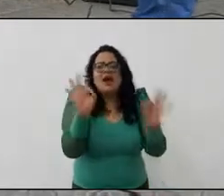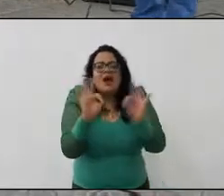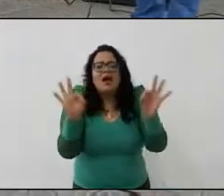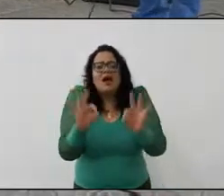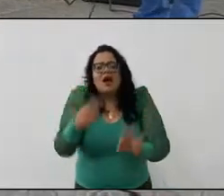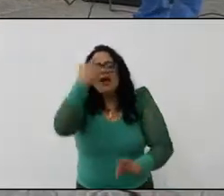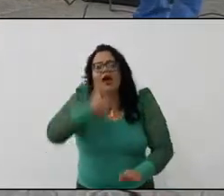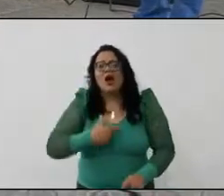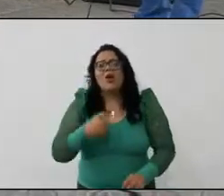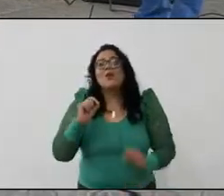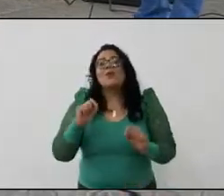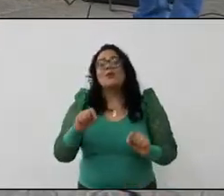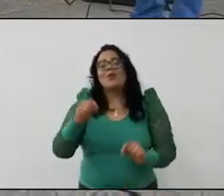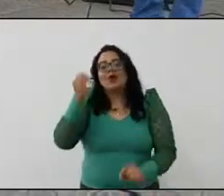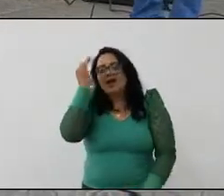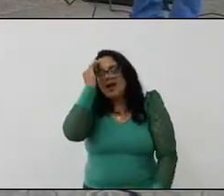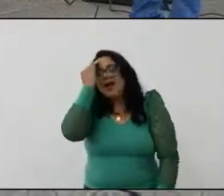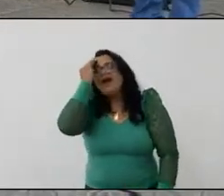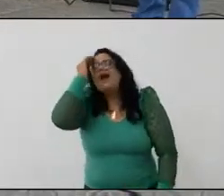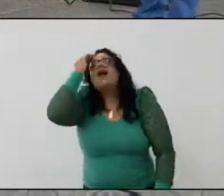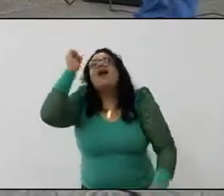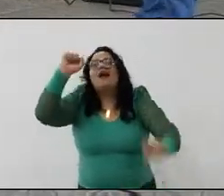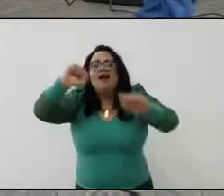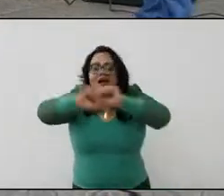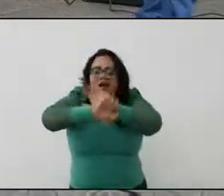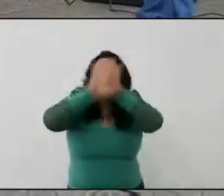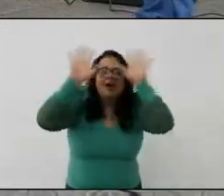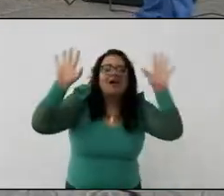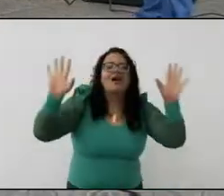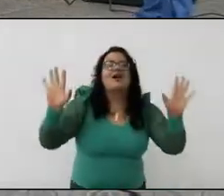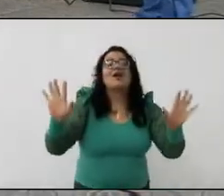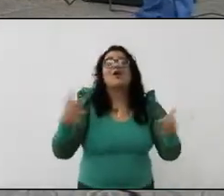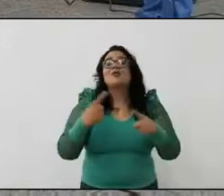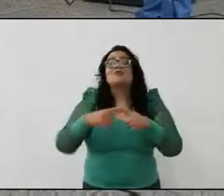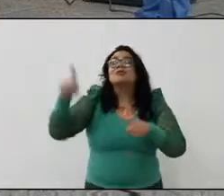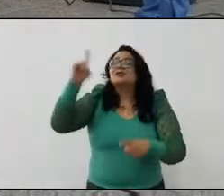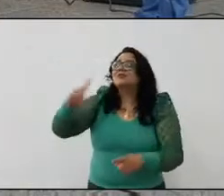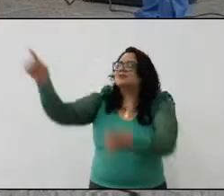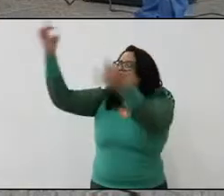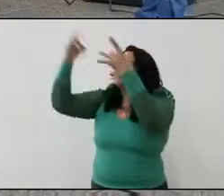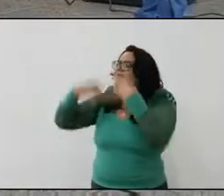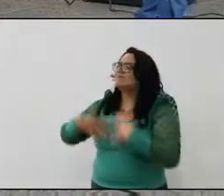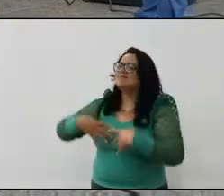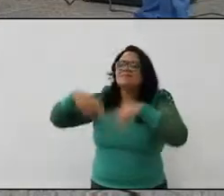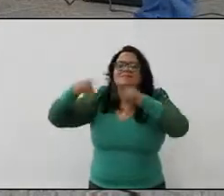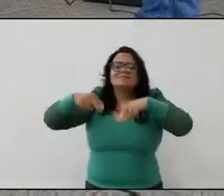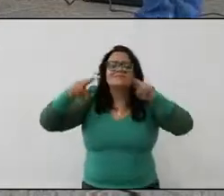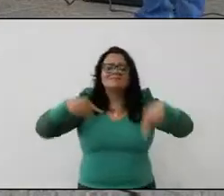Silêncio já.